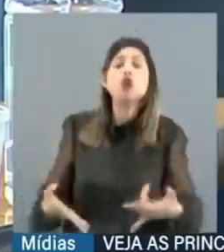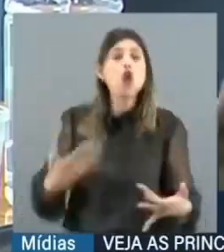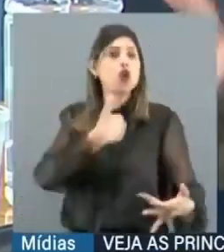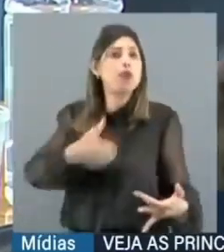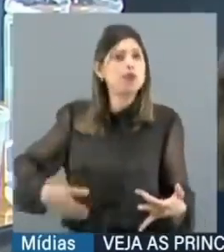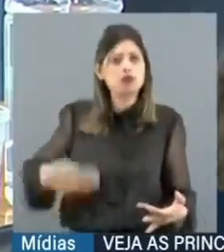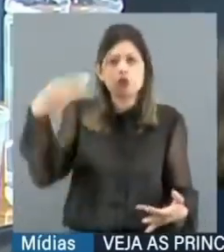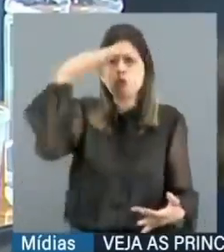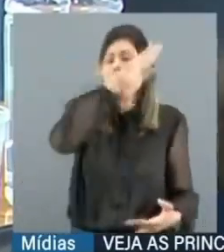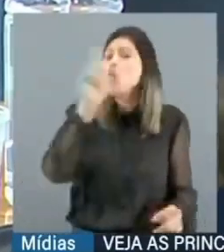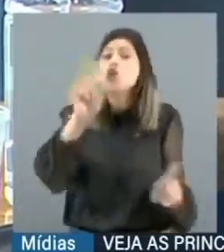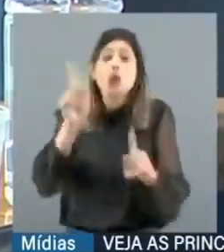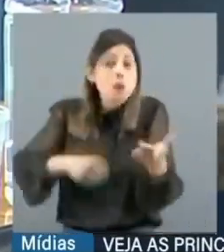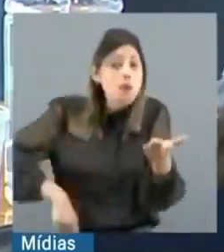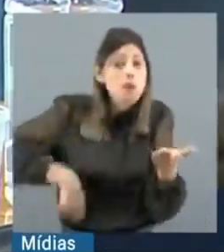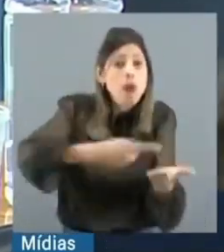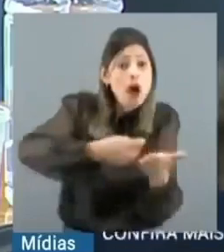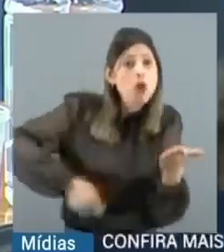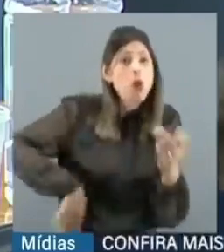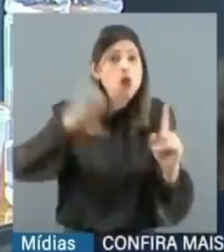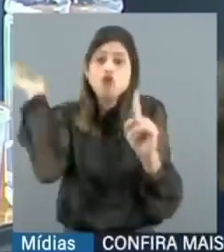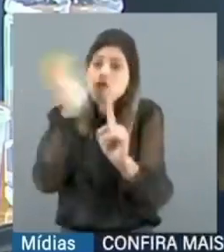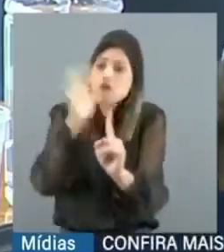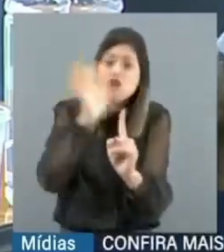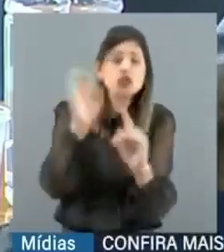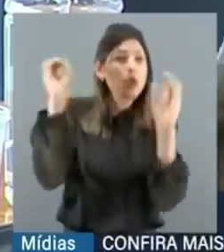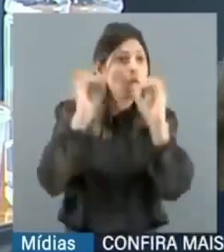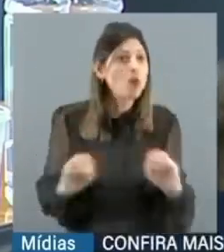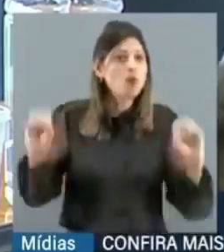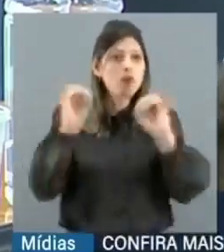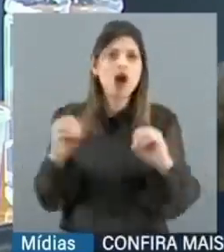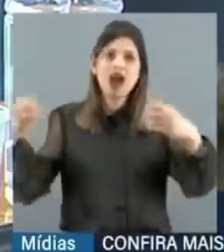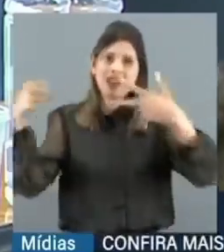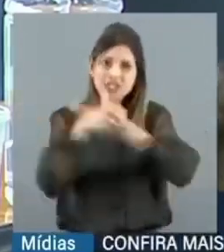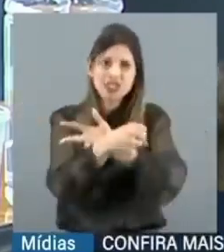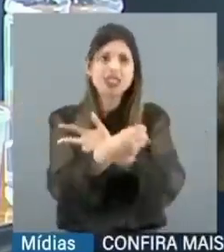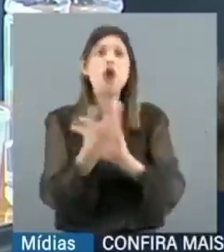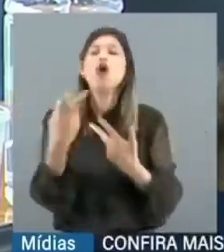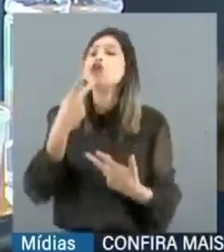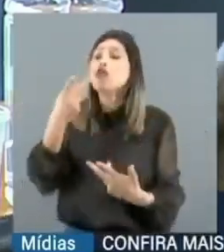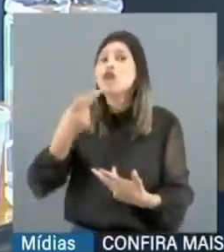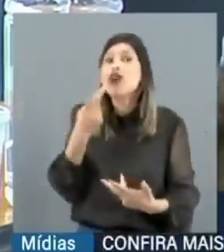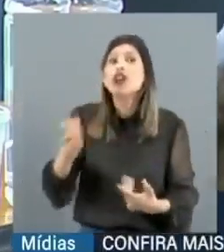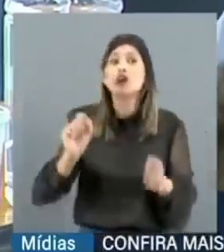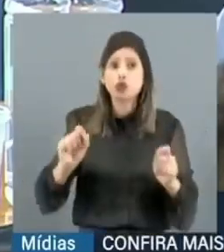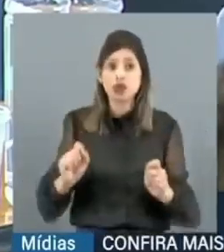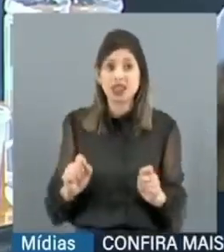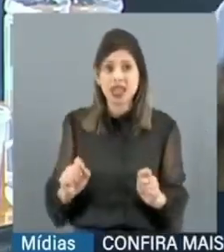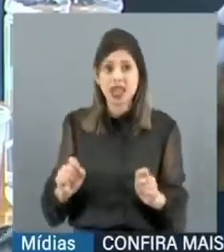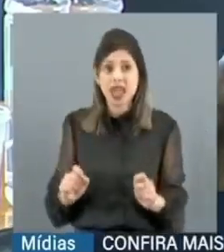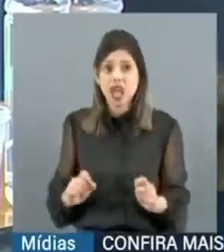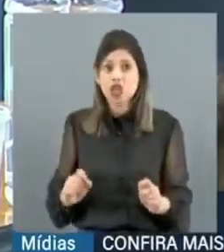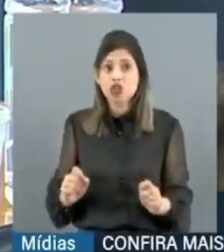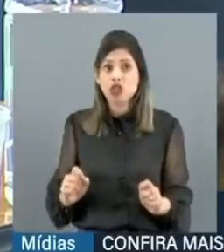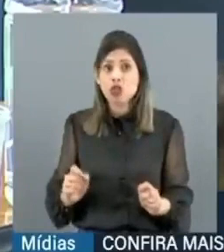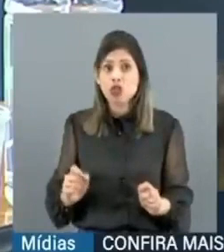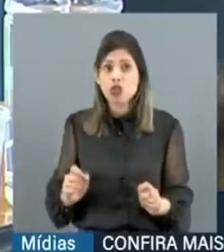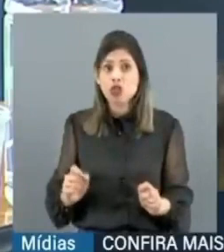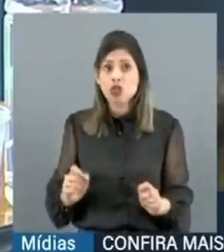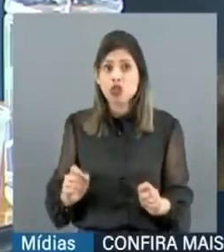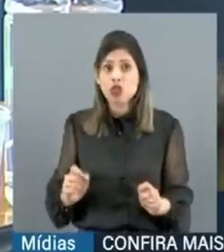nada, não financiou nada, e não esteve nada a ver com o dia 8. Eu estou falando da Ana Priscila, que quebrou tudo aqui dentro. Que tem que estar